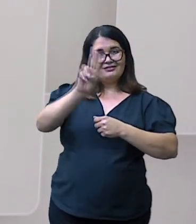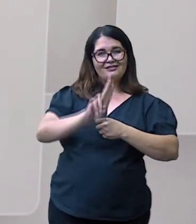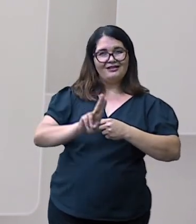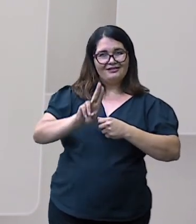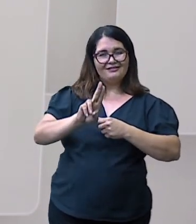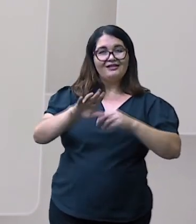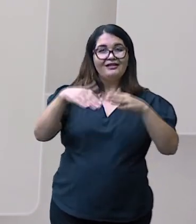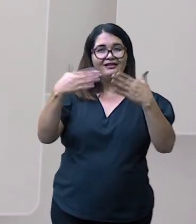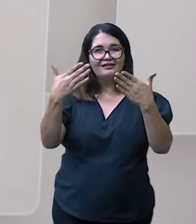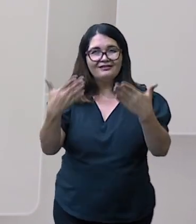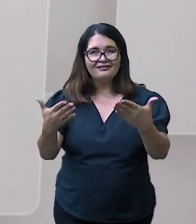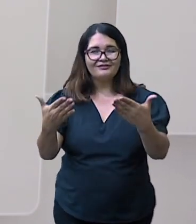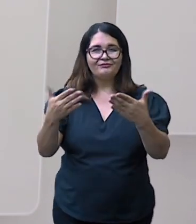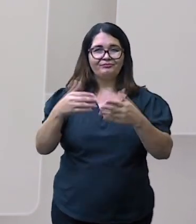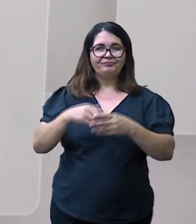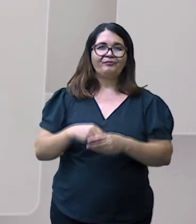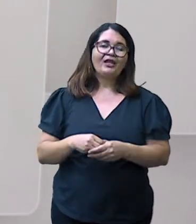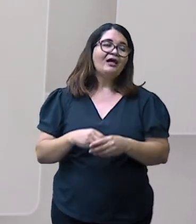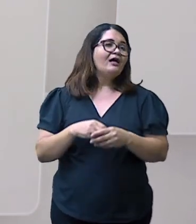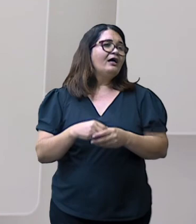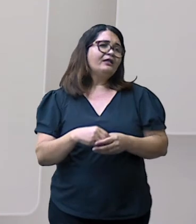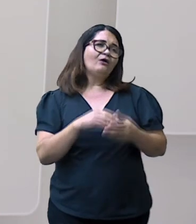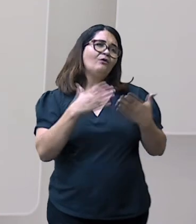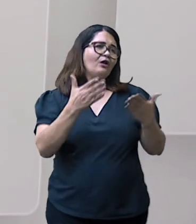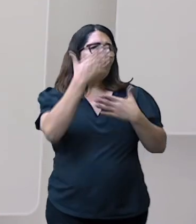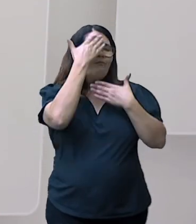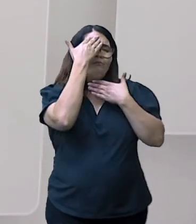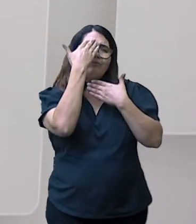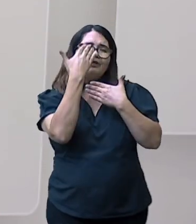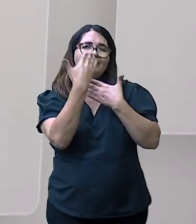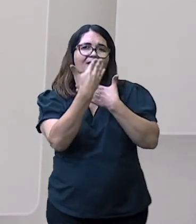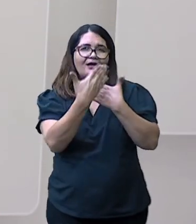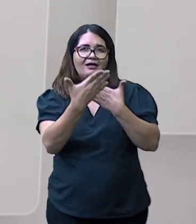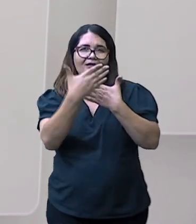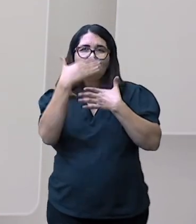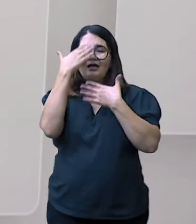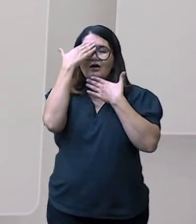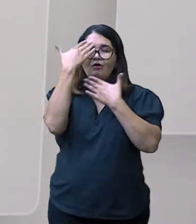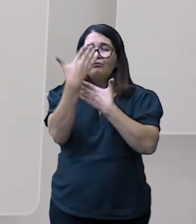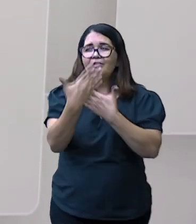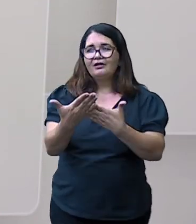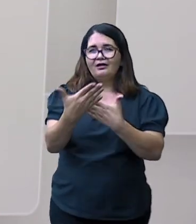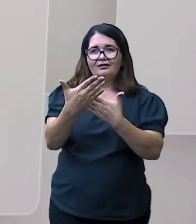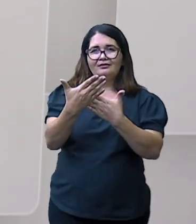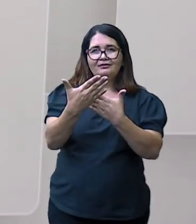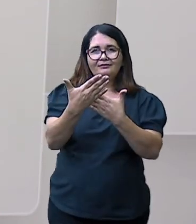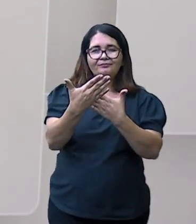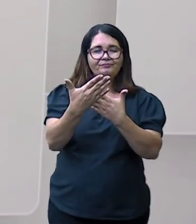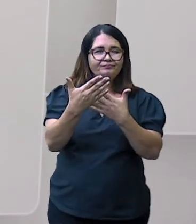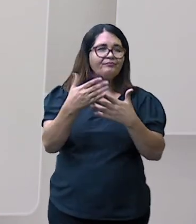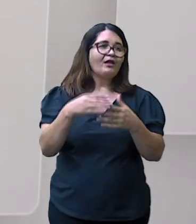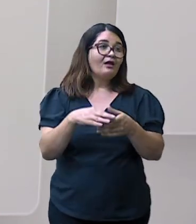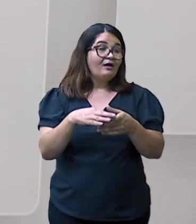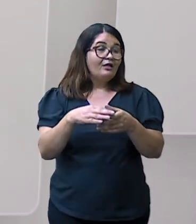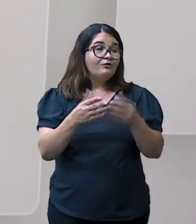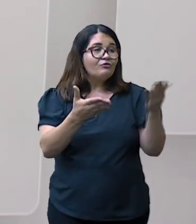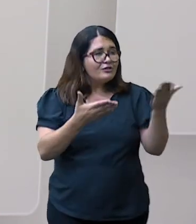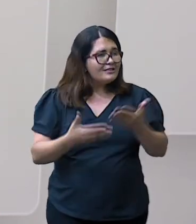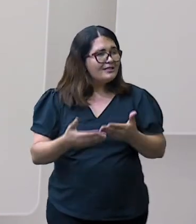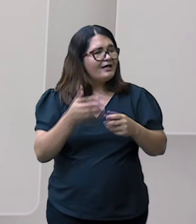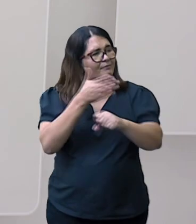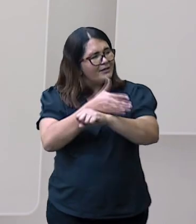né? Uma criança. Né? Cloris, muito obrigado pela sua participação na nossa